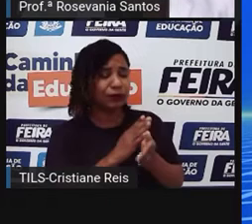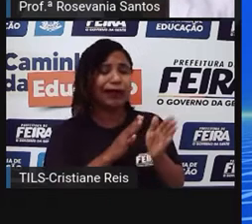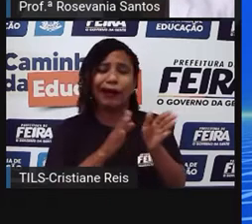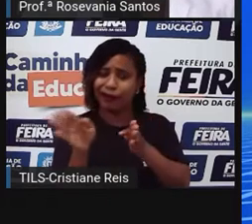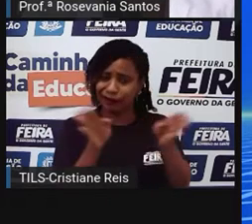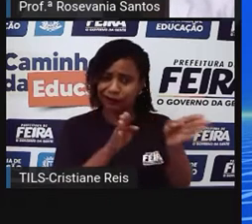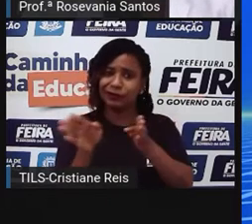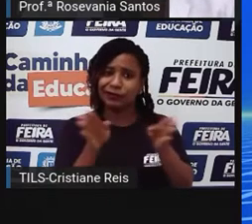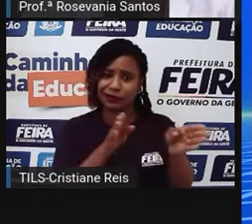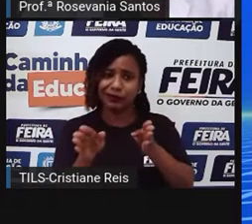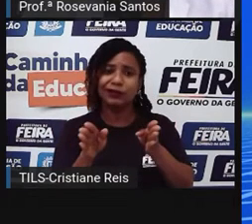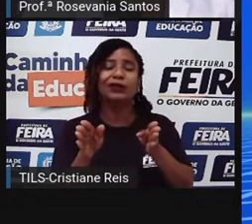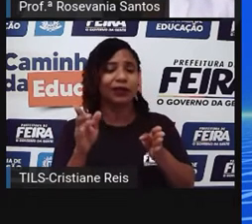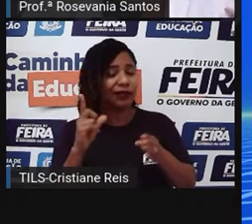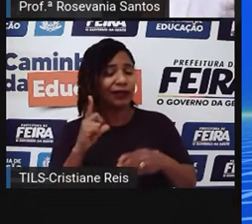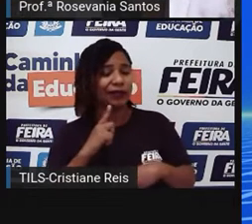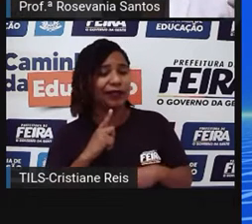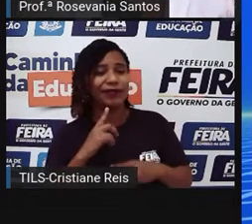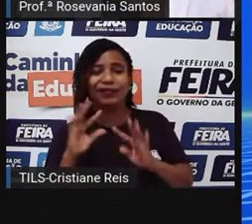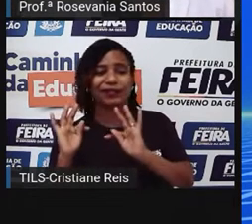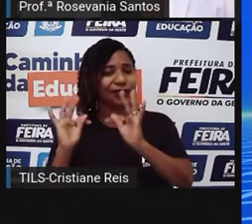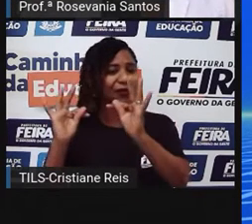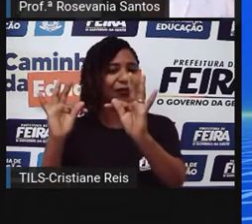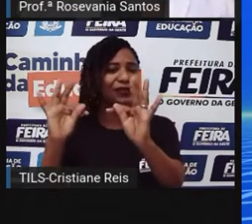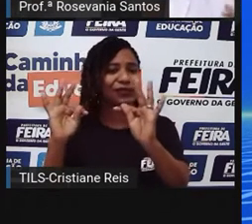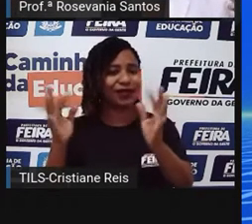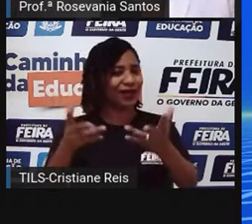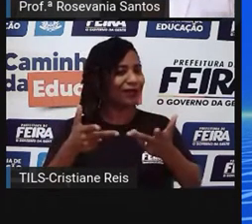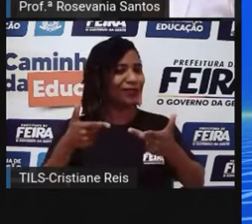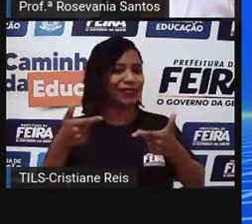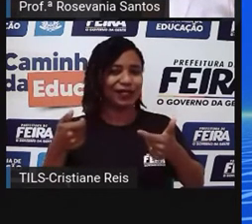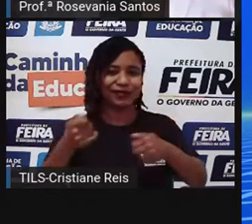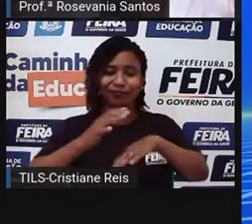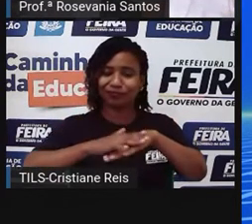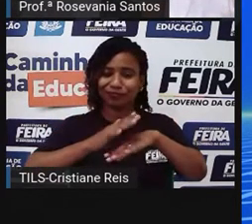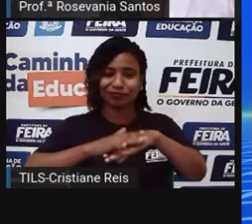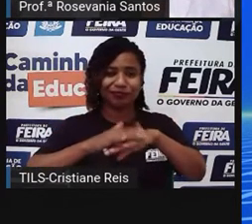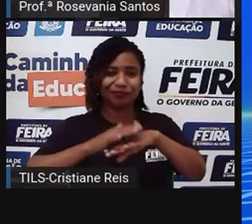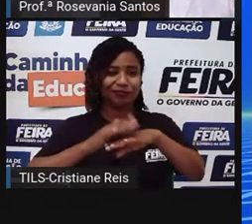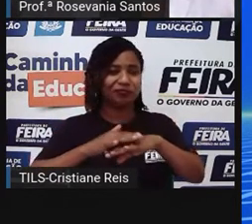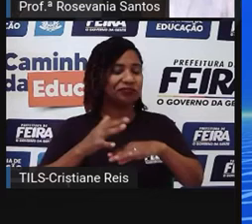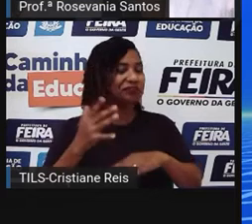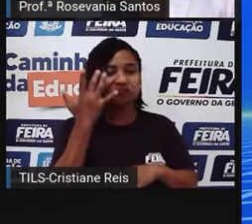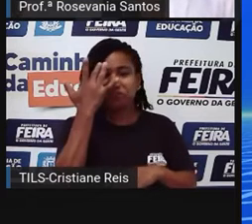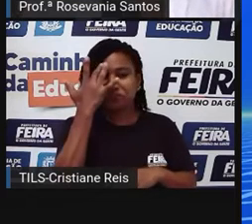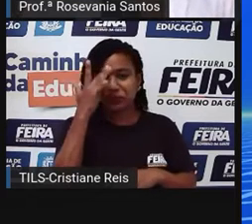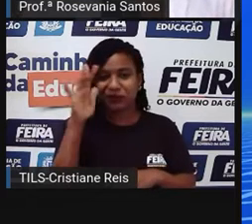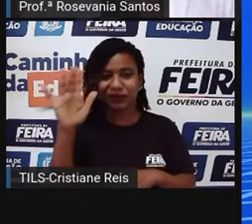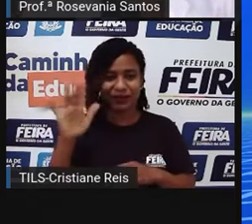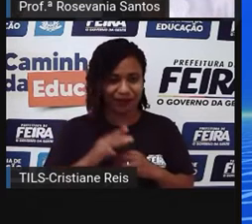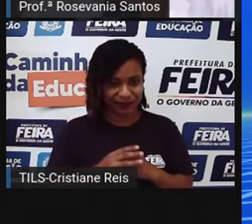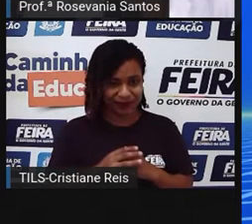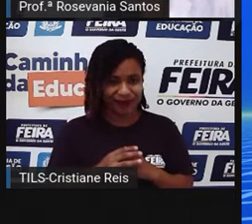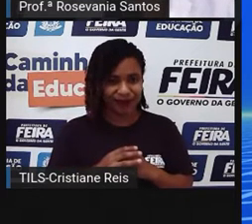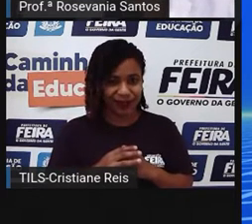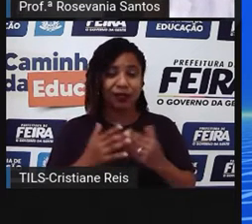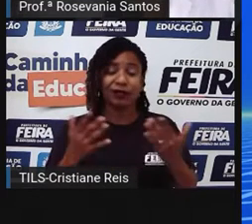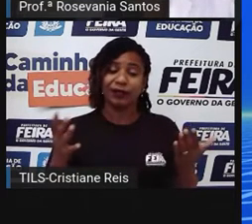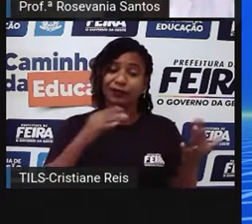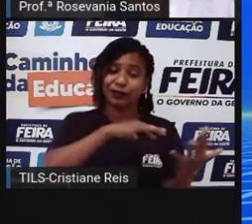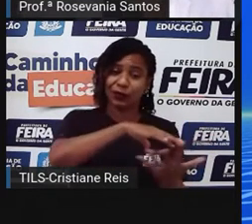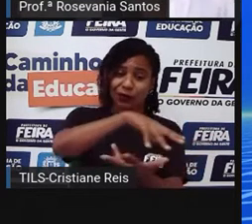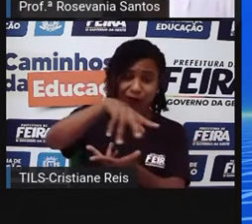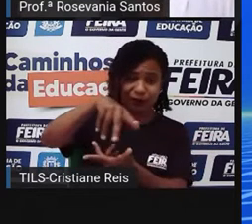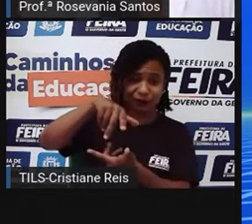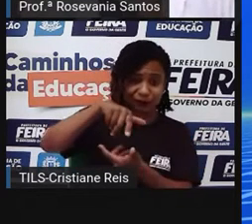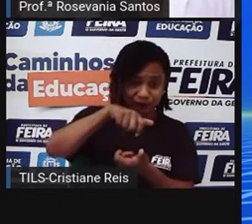lidar com parte dessa tecnologia. Então, esse mundo globalizado, ele é global também até os problemas, não